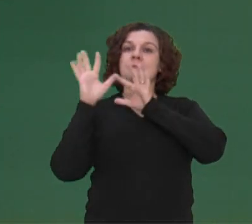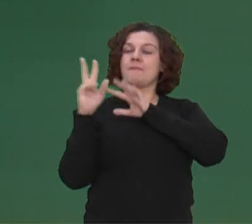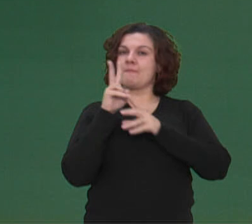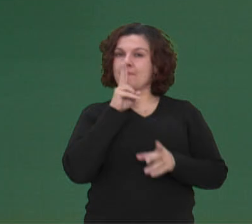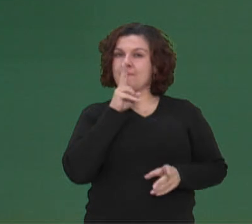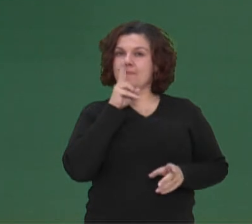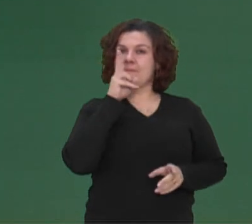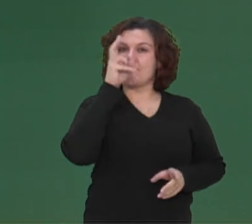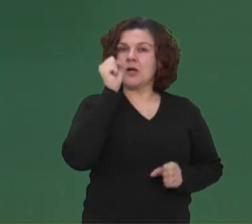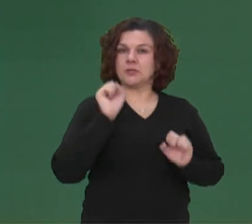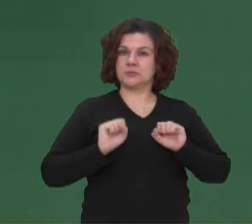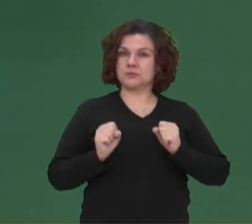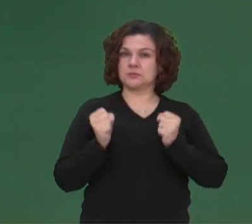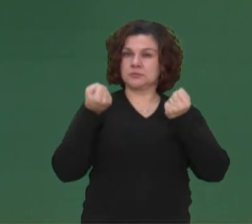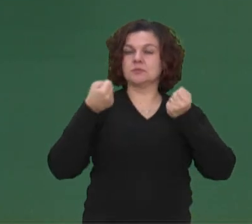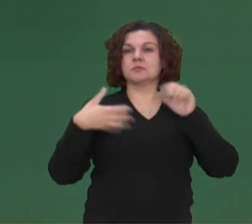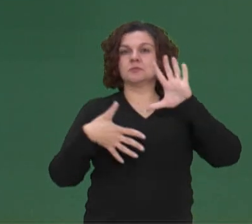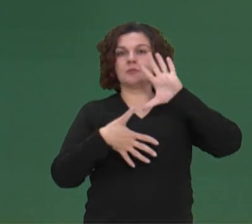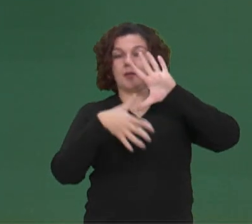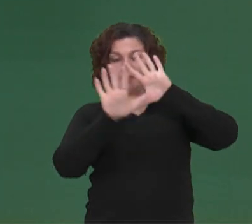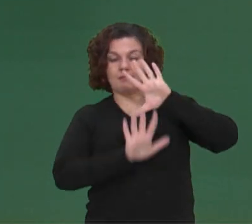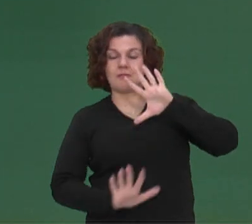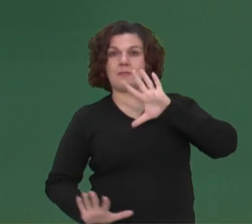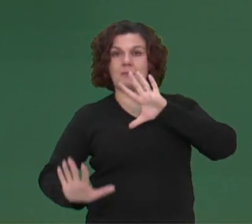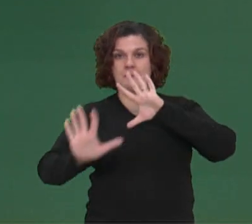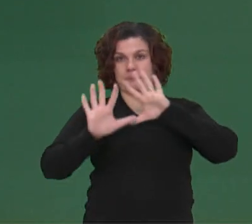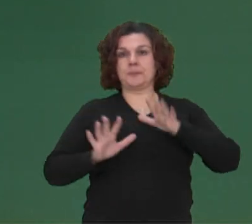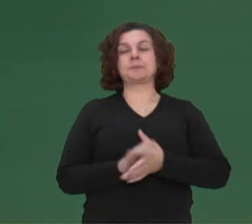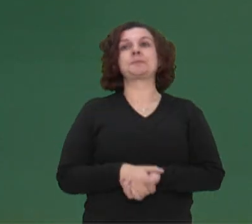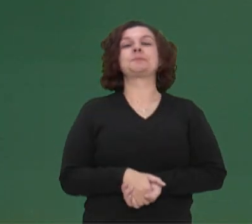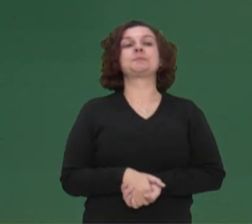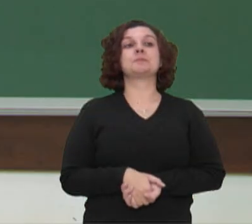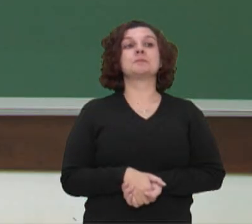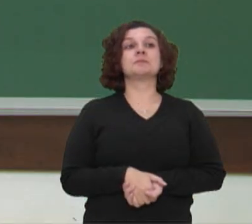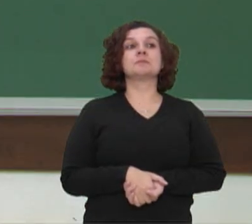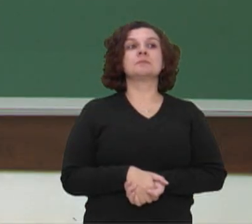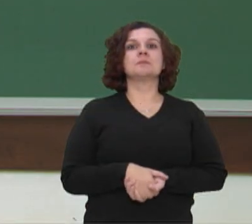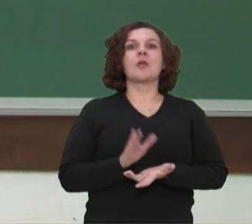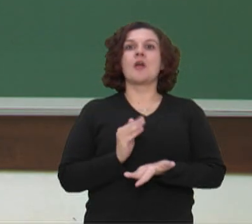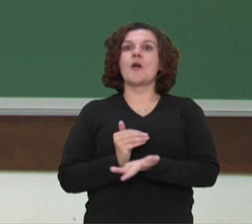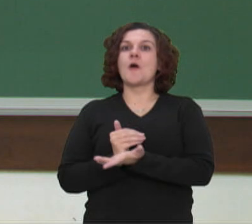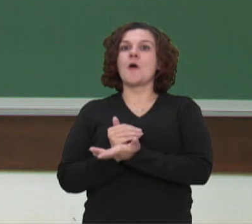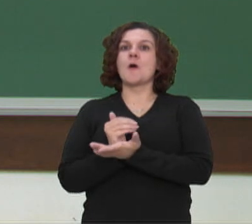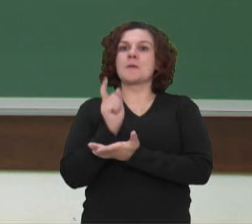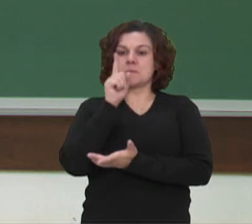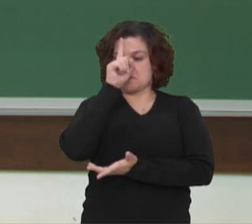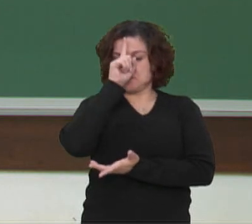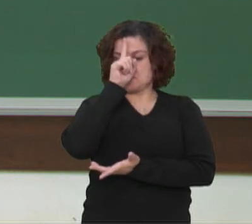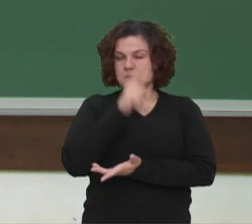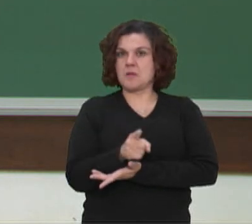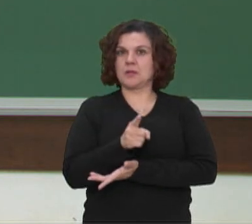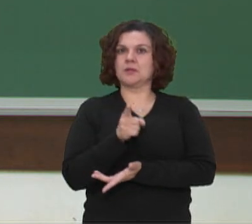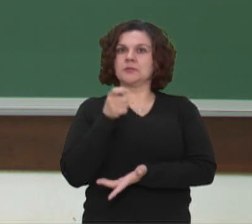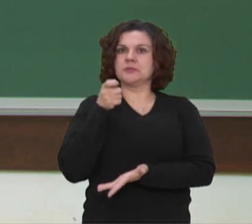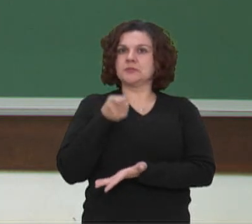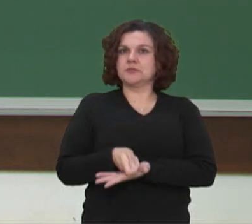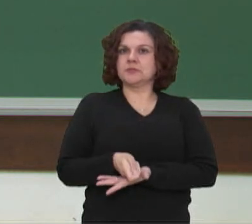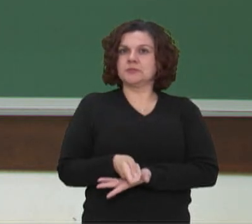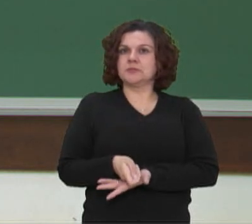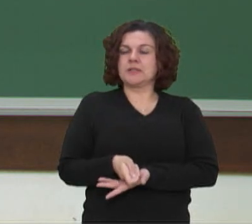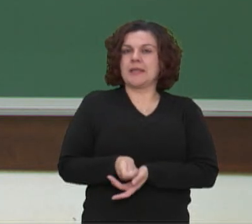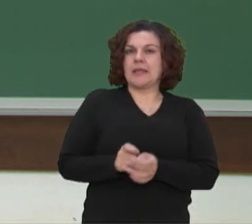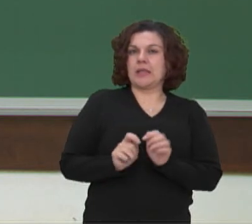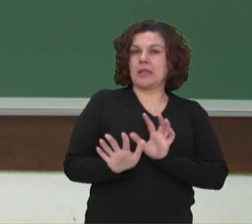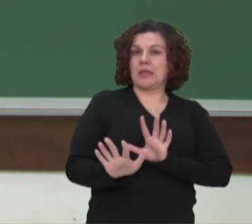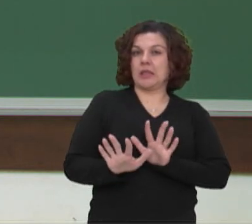hegemônico enquanto os demais países, né, tidos assim, tá? Adota uma política imperialista lá da fala mansa, do tal do Big Stick,